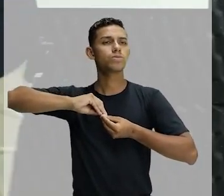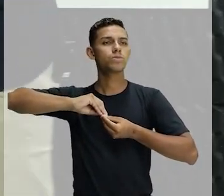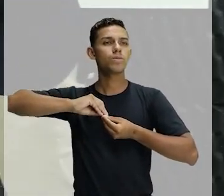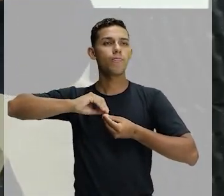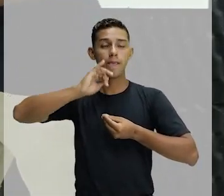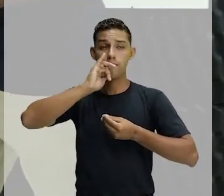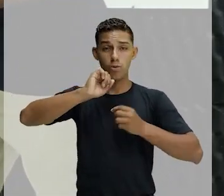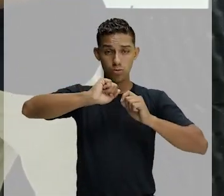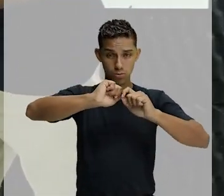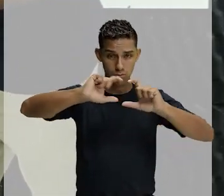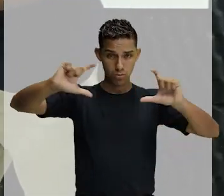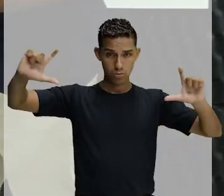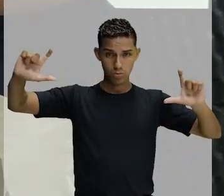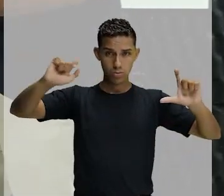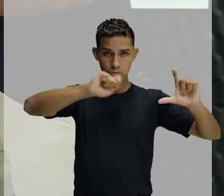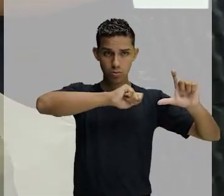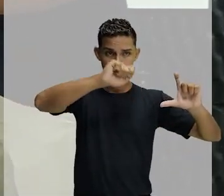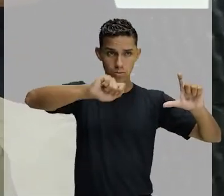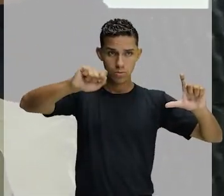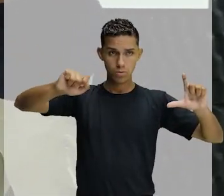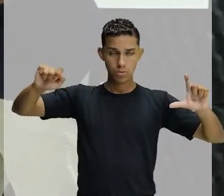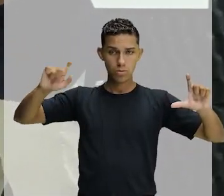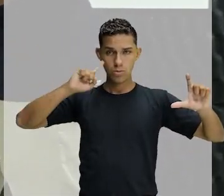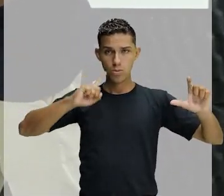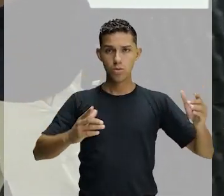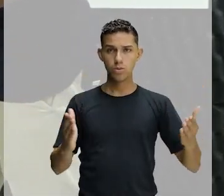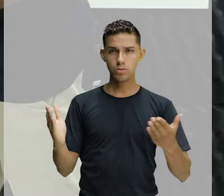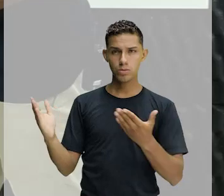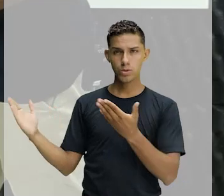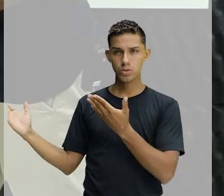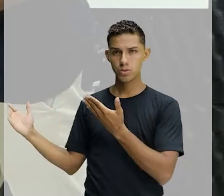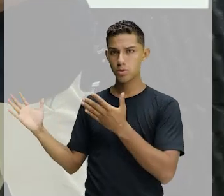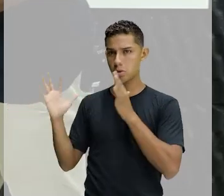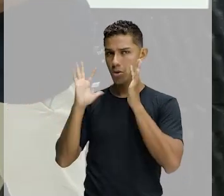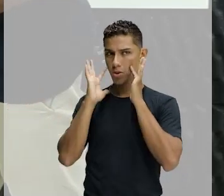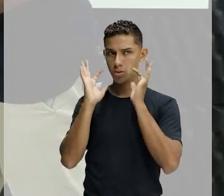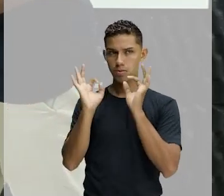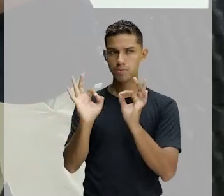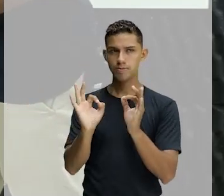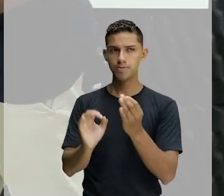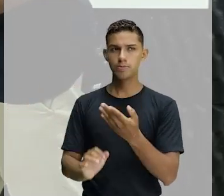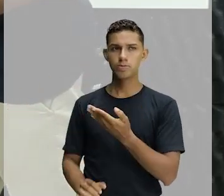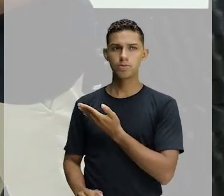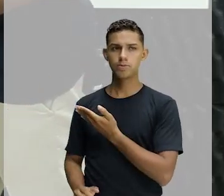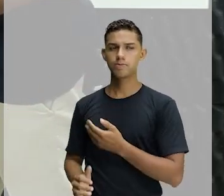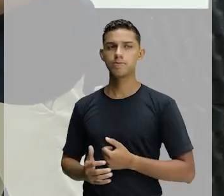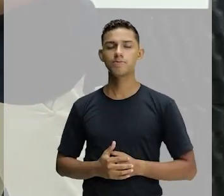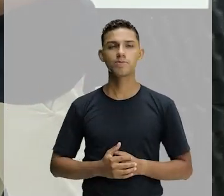até colocar aqui um quadradinho, ó, tanto na codominância